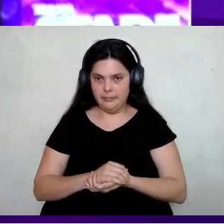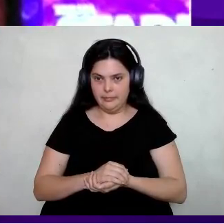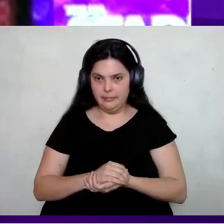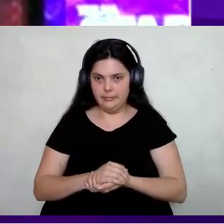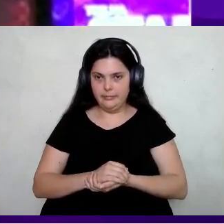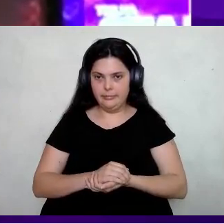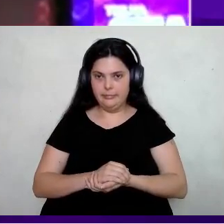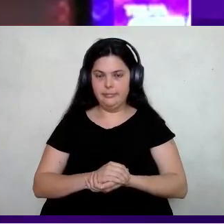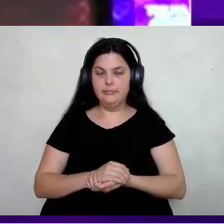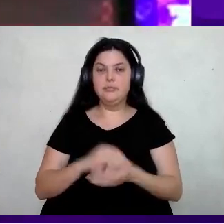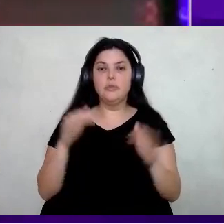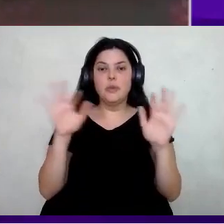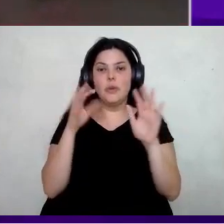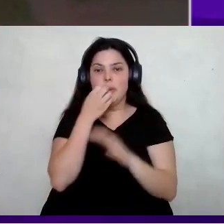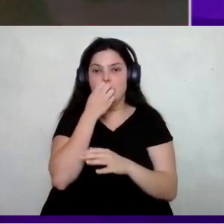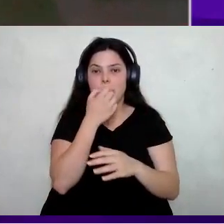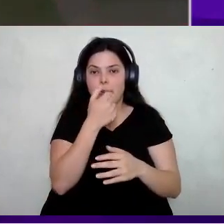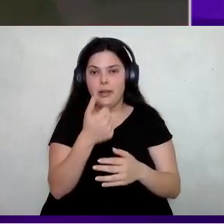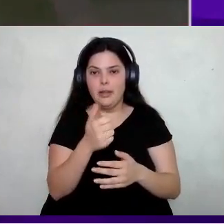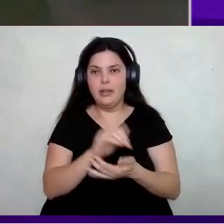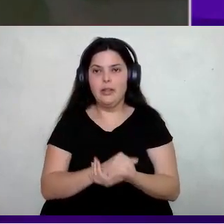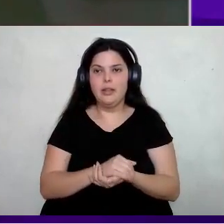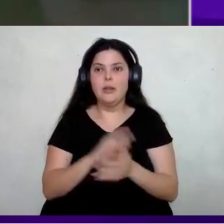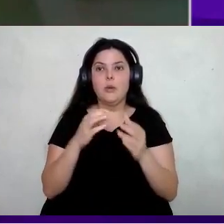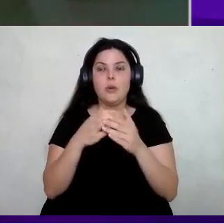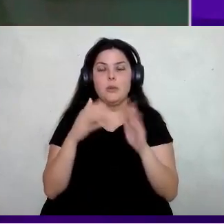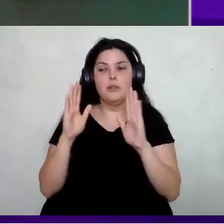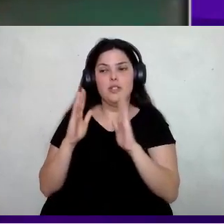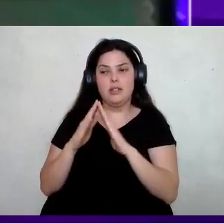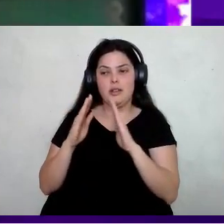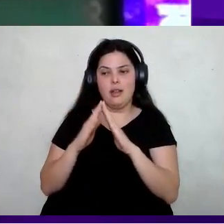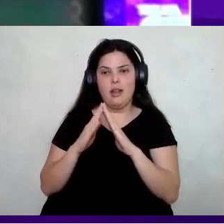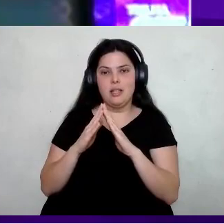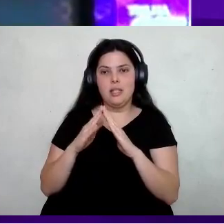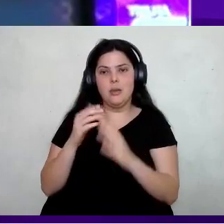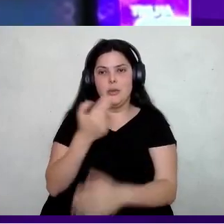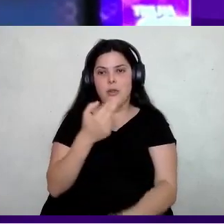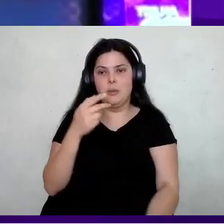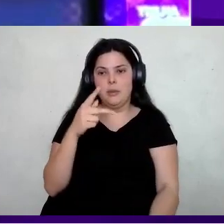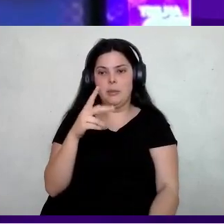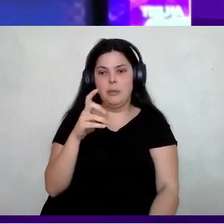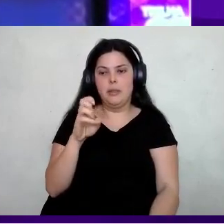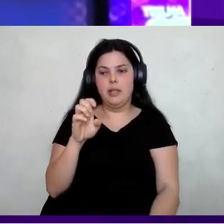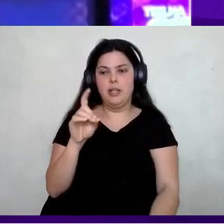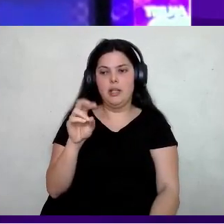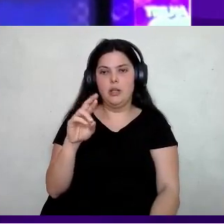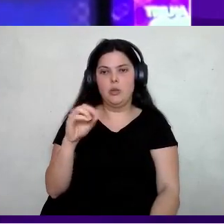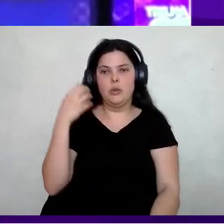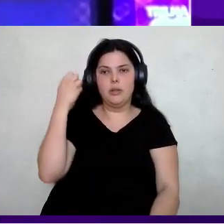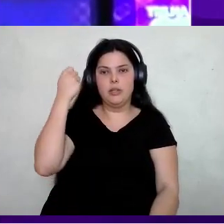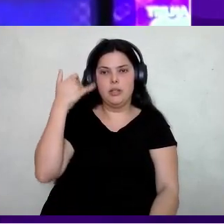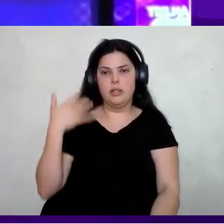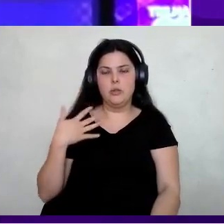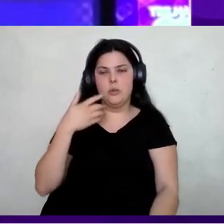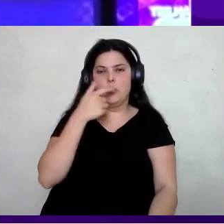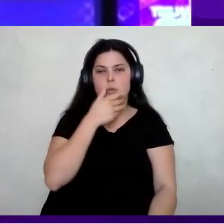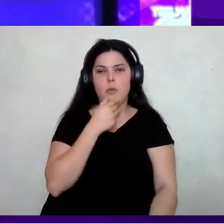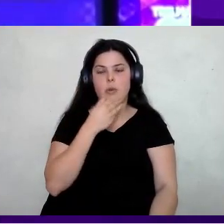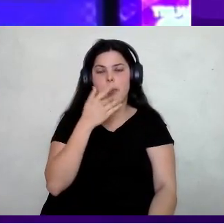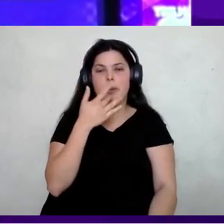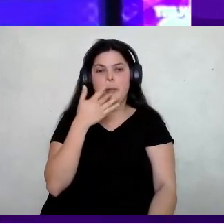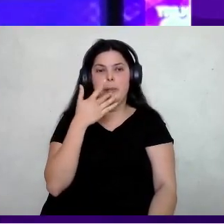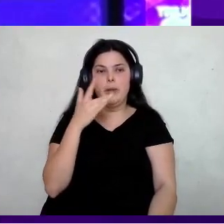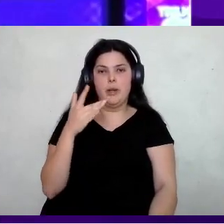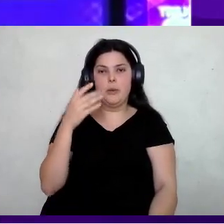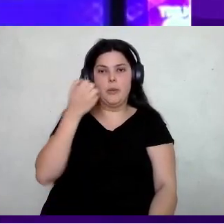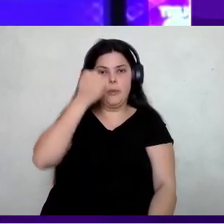aí, pessoal, tudo bem? Pessoal de casa, eu me chamo Pedro, vou fazer minha audiodescrição. Eu sou um homem branco, careca,